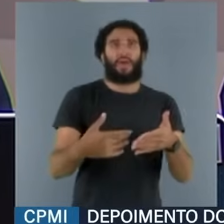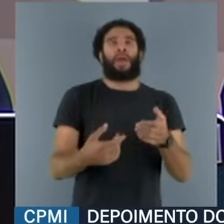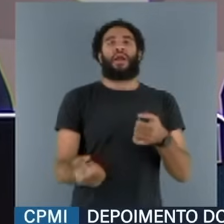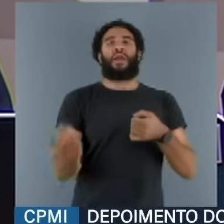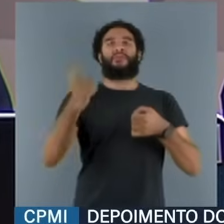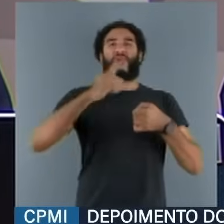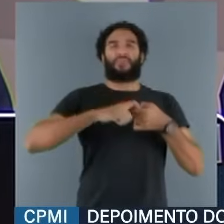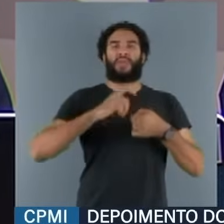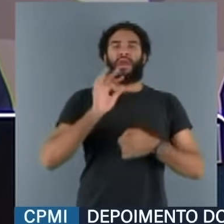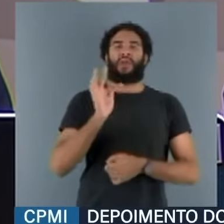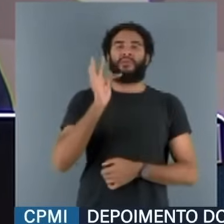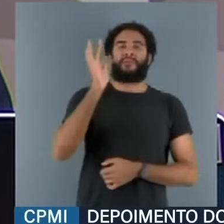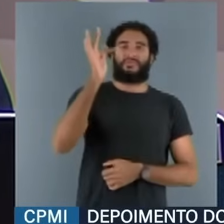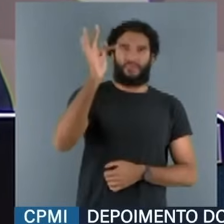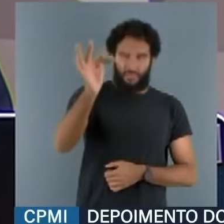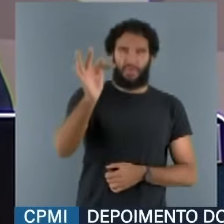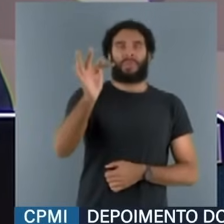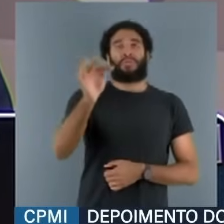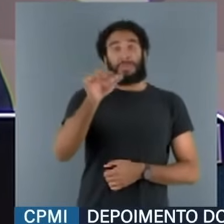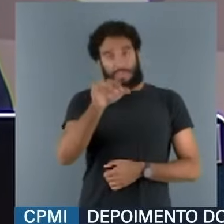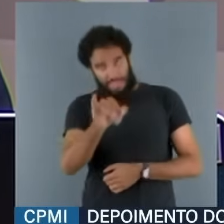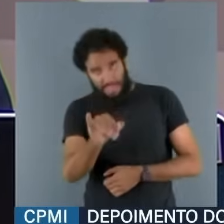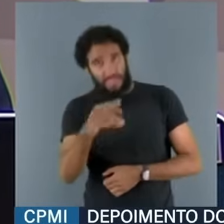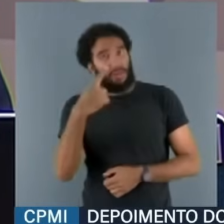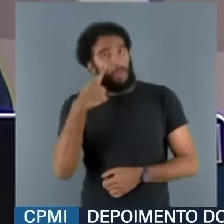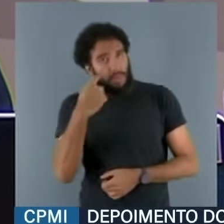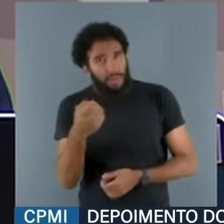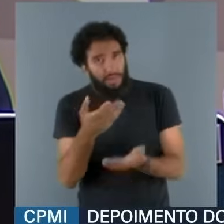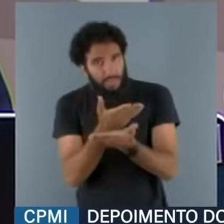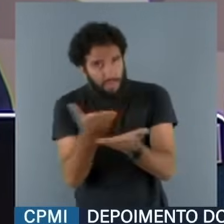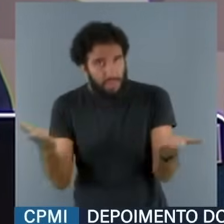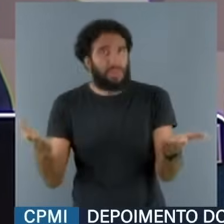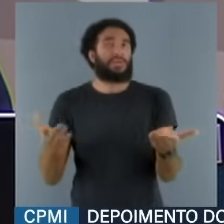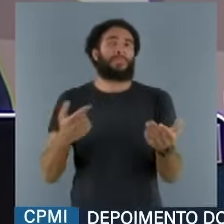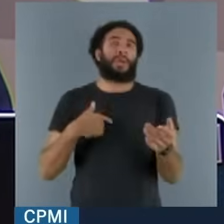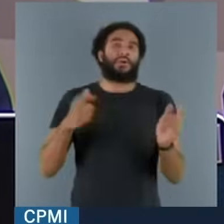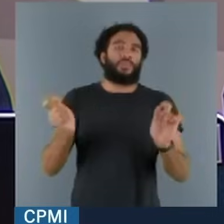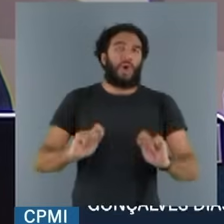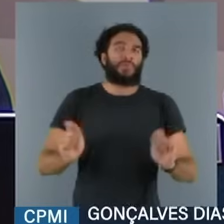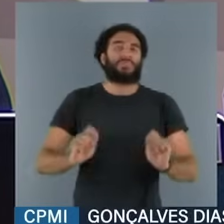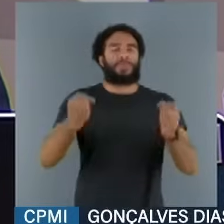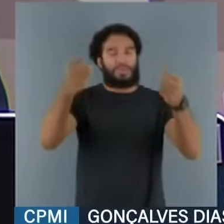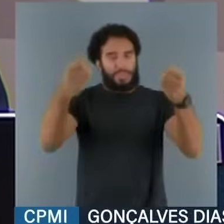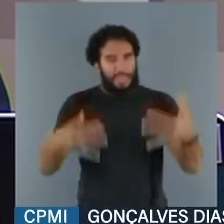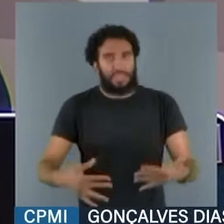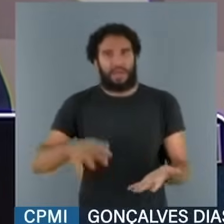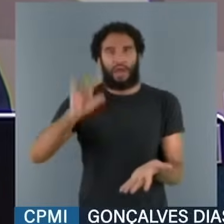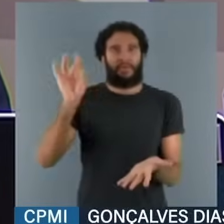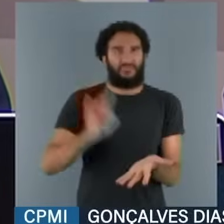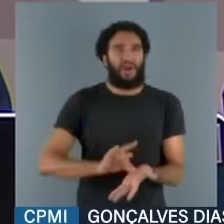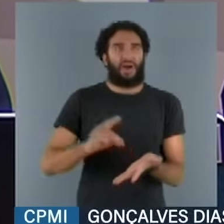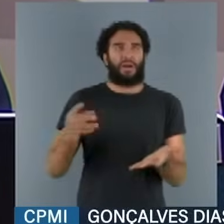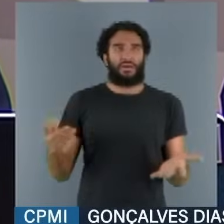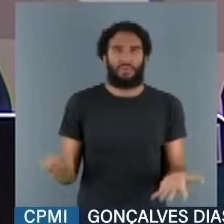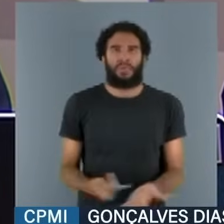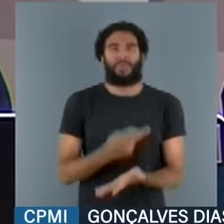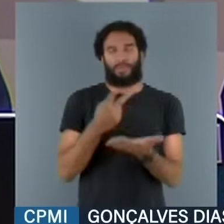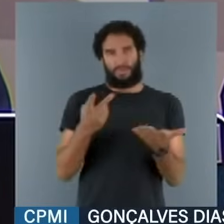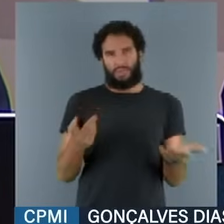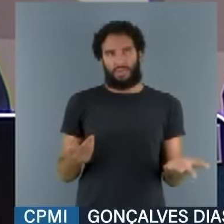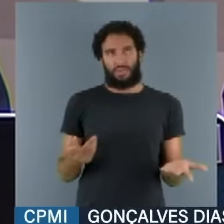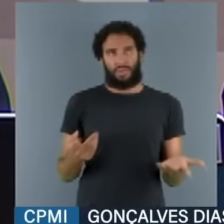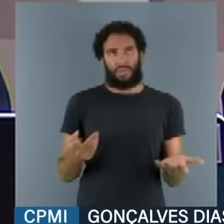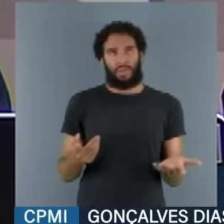futura oportunidade, caso seja do interesse dessa comissão, para que possamos esclarecer os fatos após a gente ter